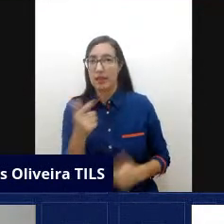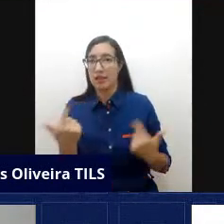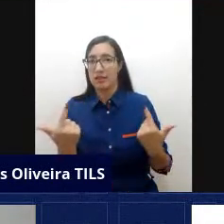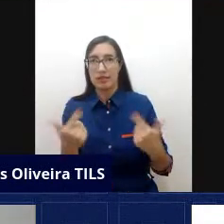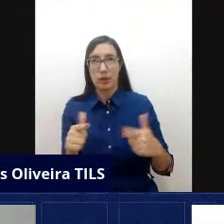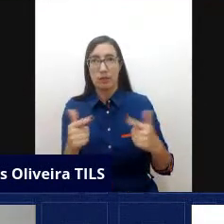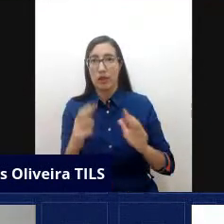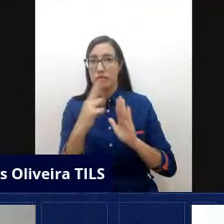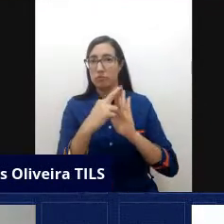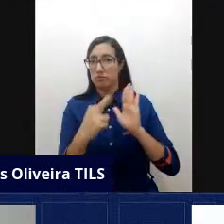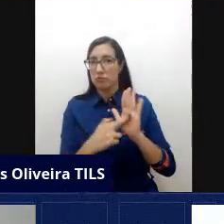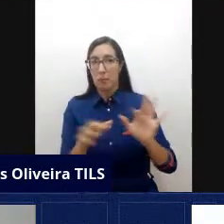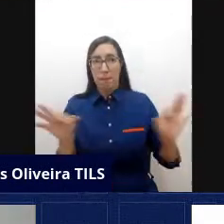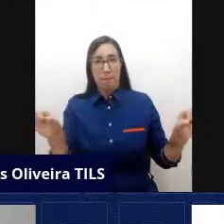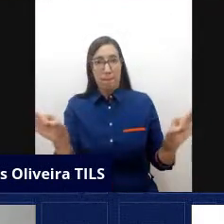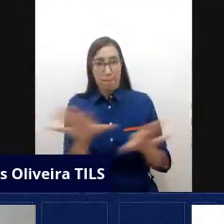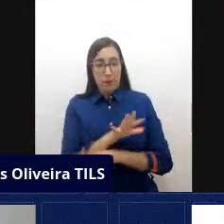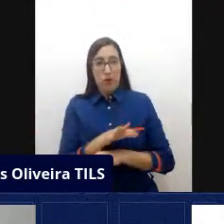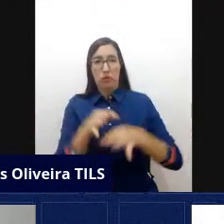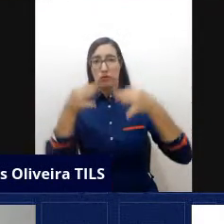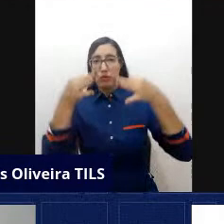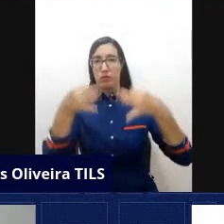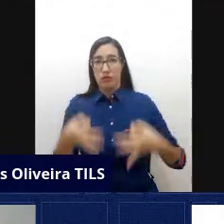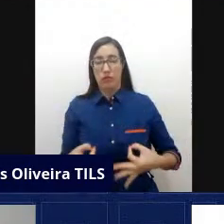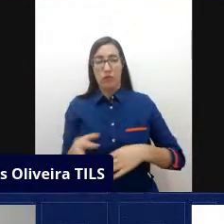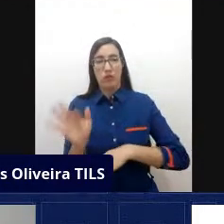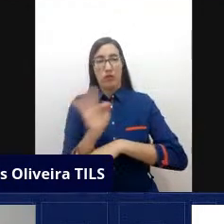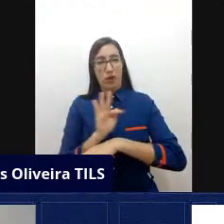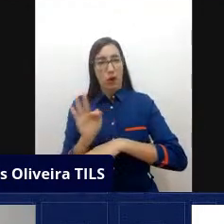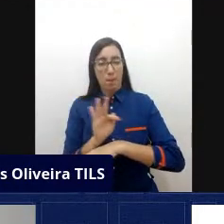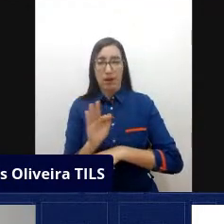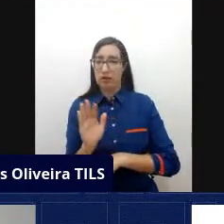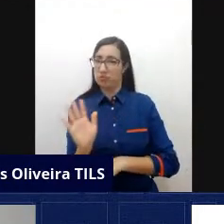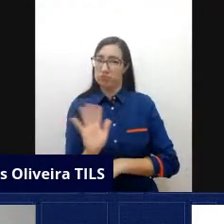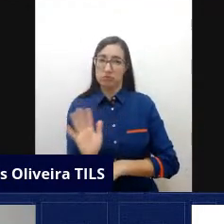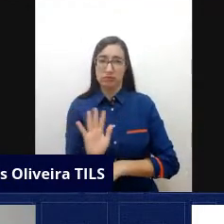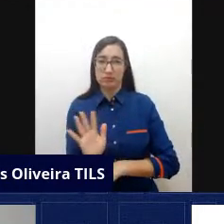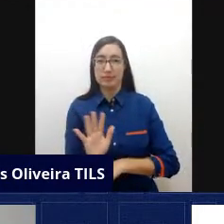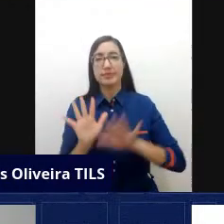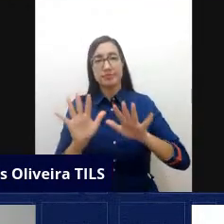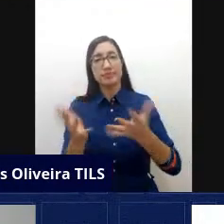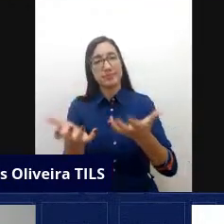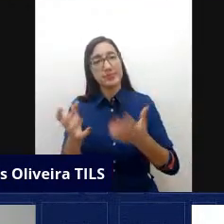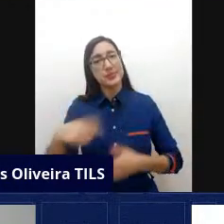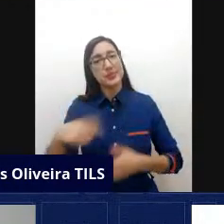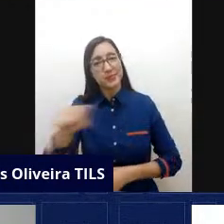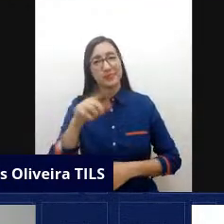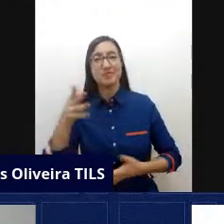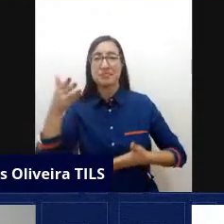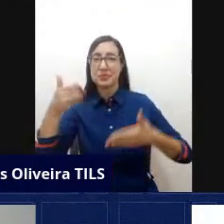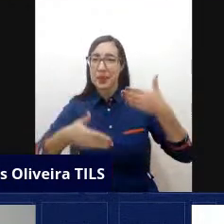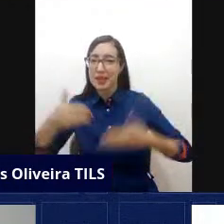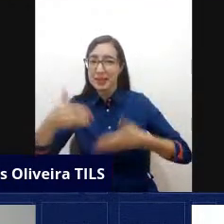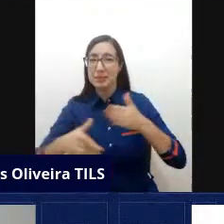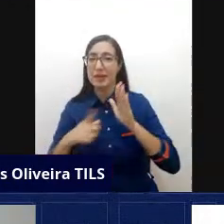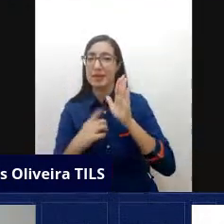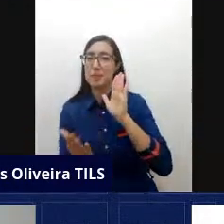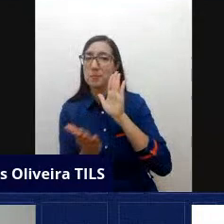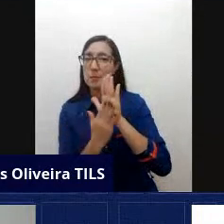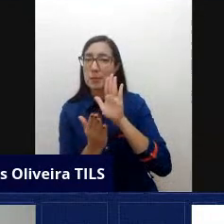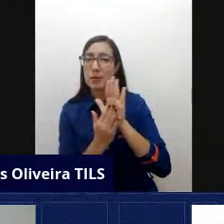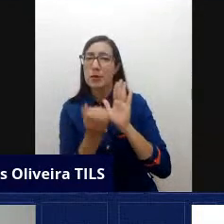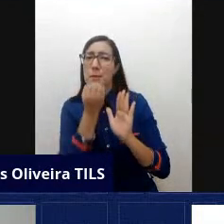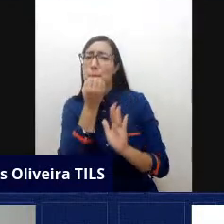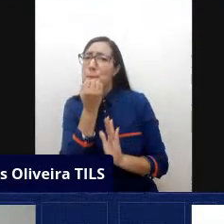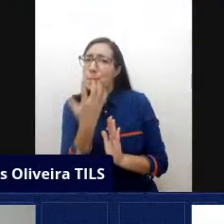e esse momento é muito importante, né, que todo mundo participe para que a nossa Rural consiga chegar aí em uma proposta, né, que seja adequada para todas